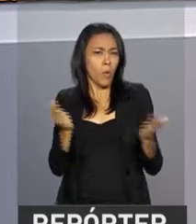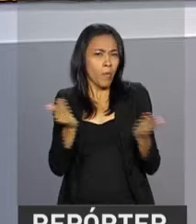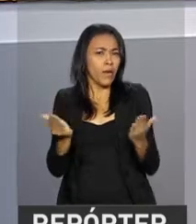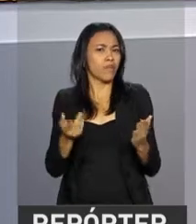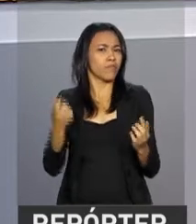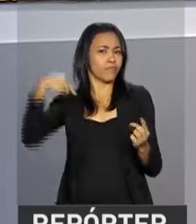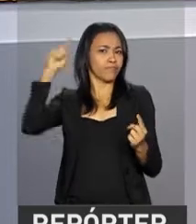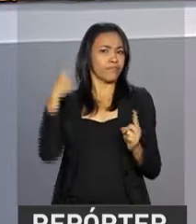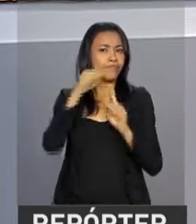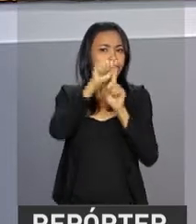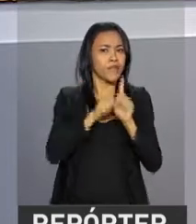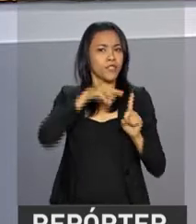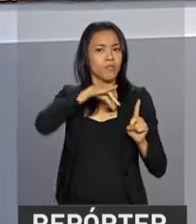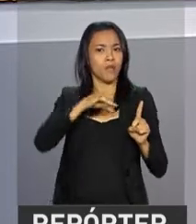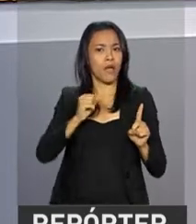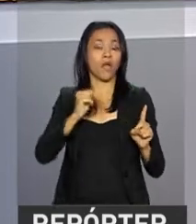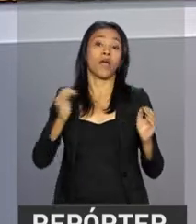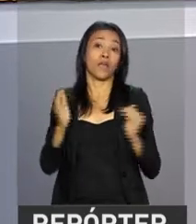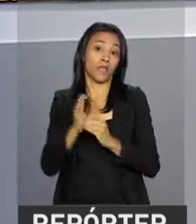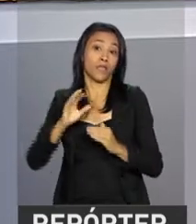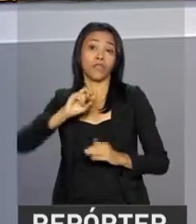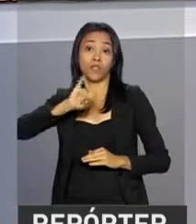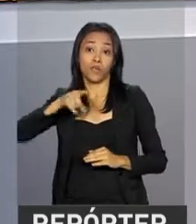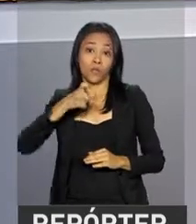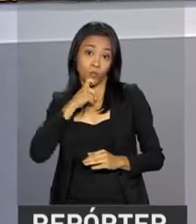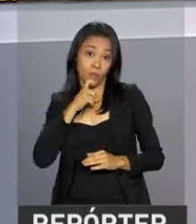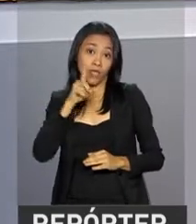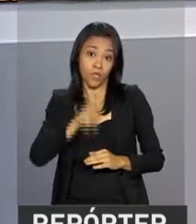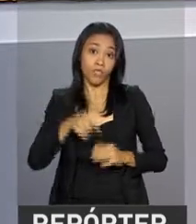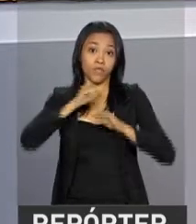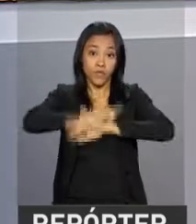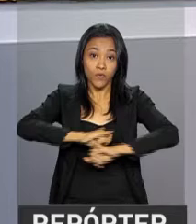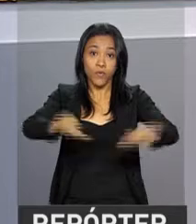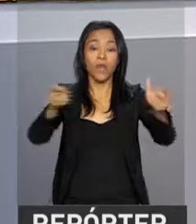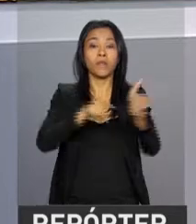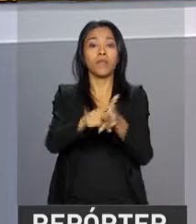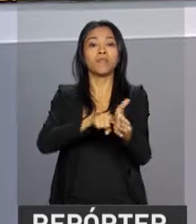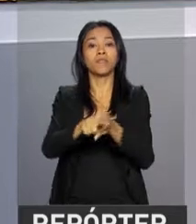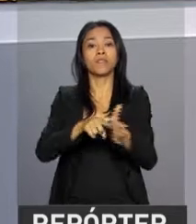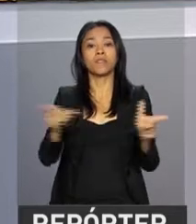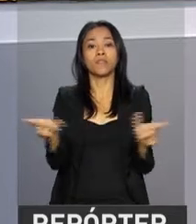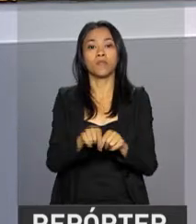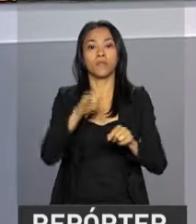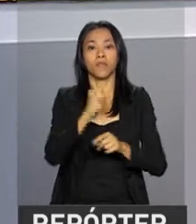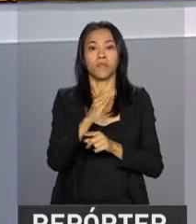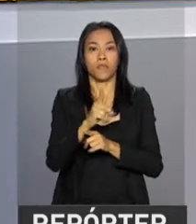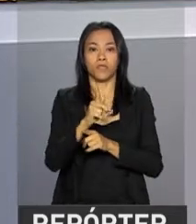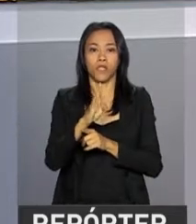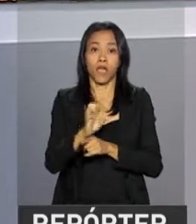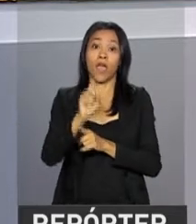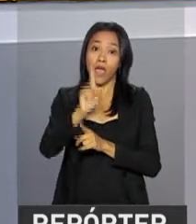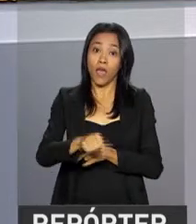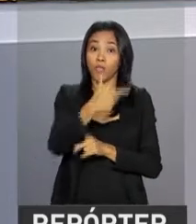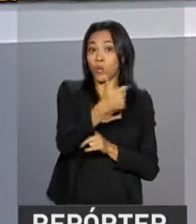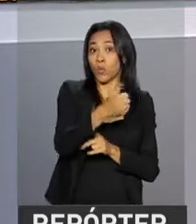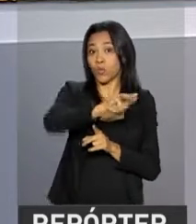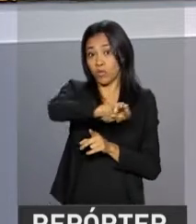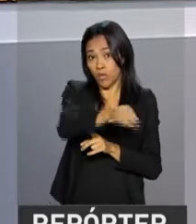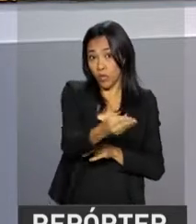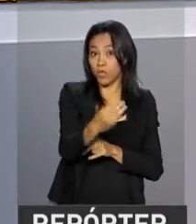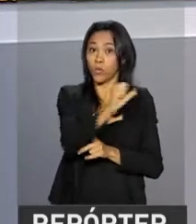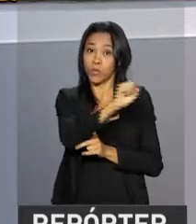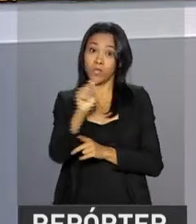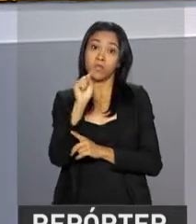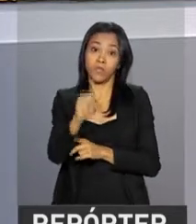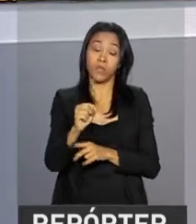números foram divulgados hoje pelo ibge a população desocupada somou 12 milhões e 700 mil com queda de 4,4